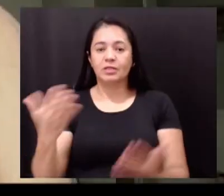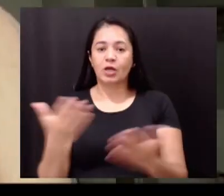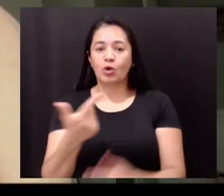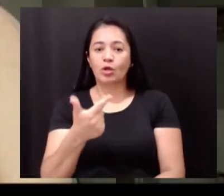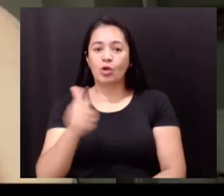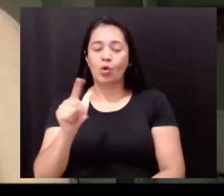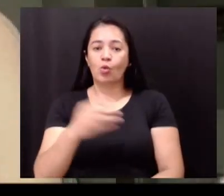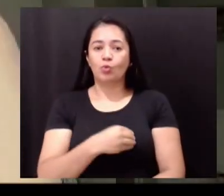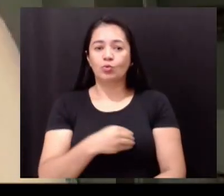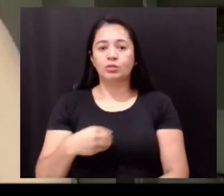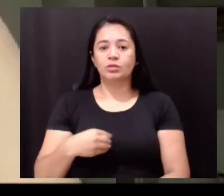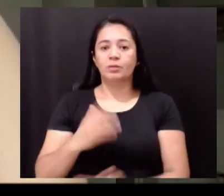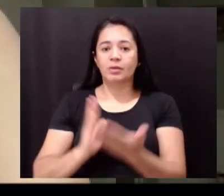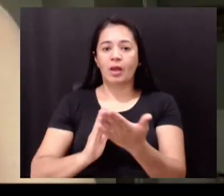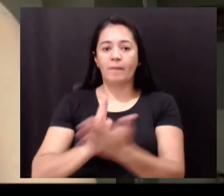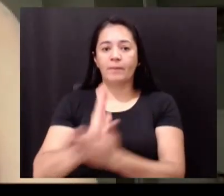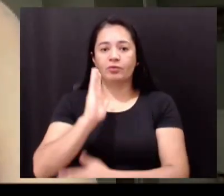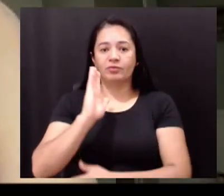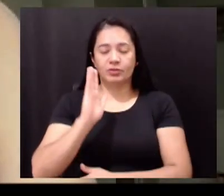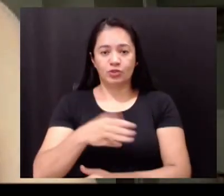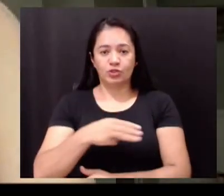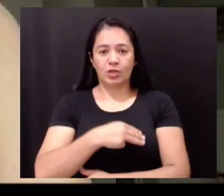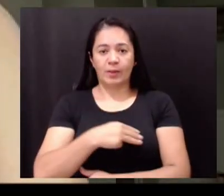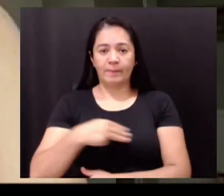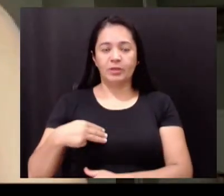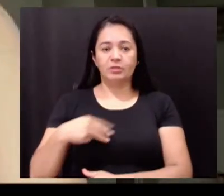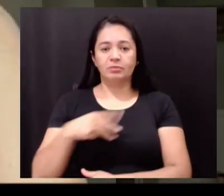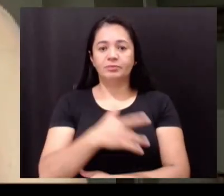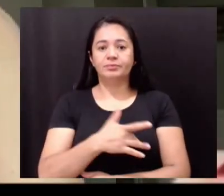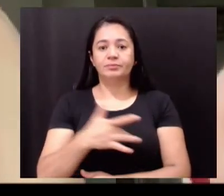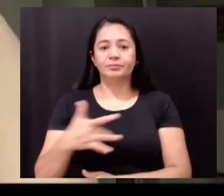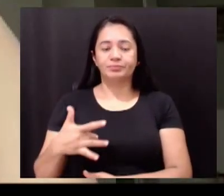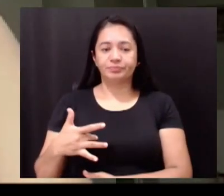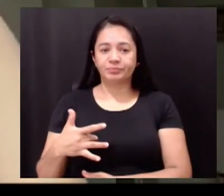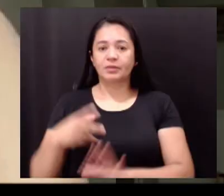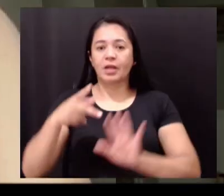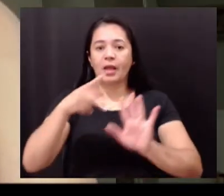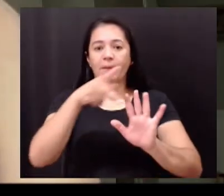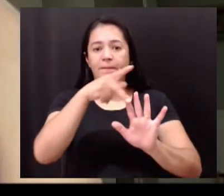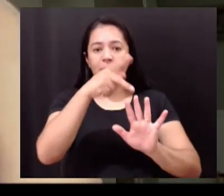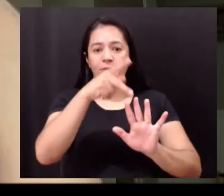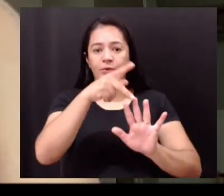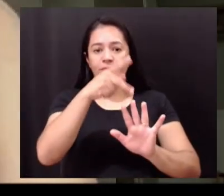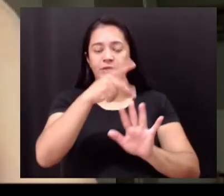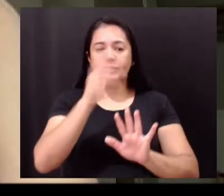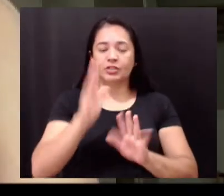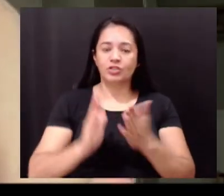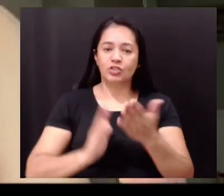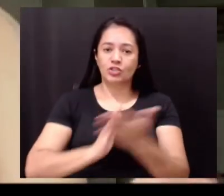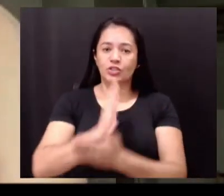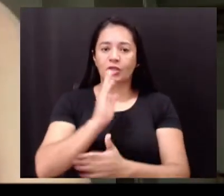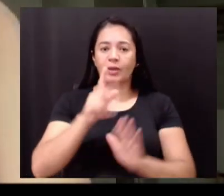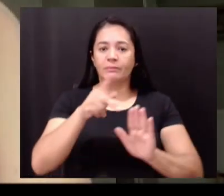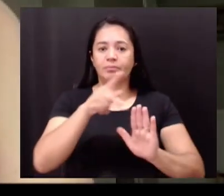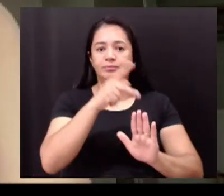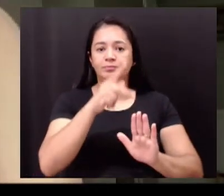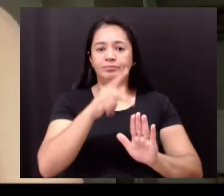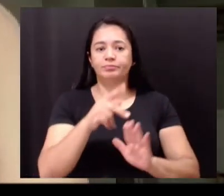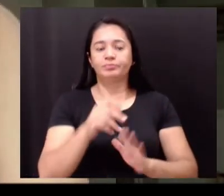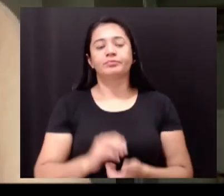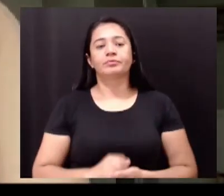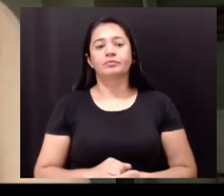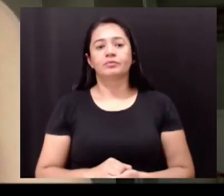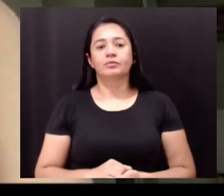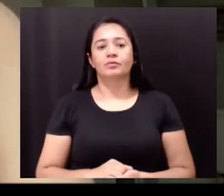agora em março a portaria sendo aprovada e divulgada no Diário Oficial da União, foi o teste